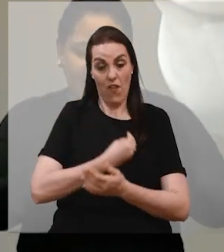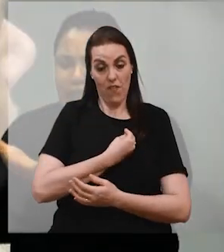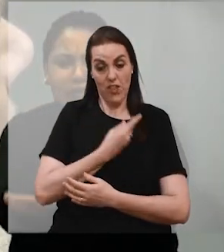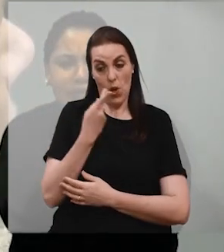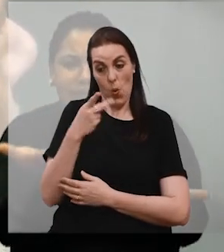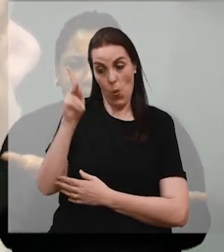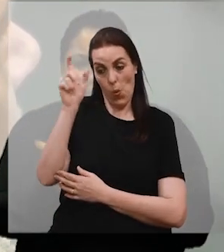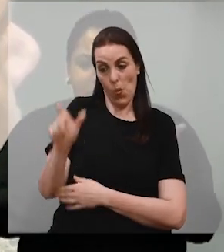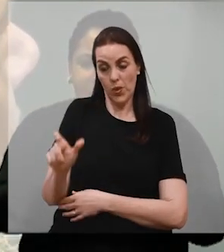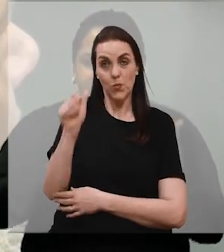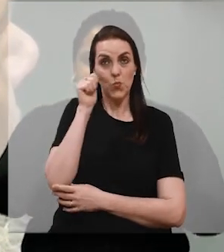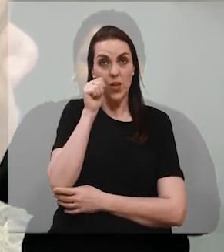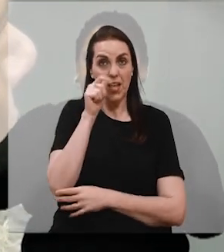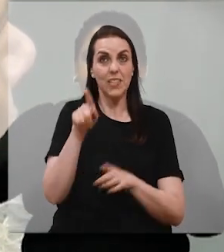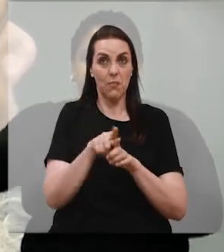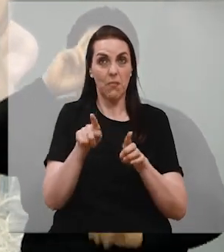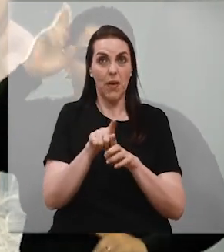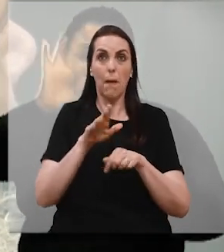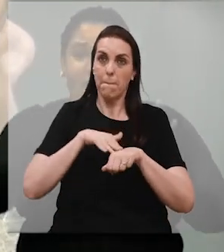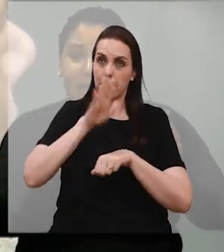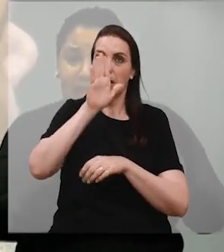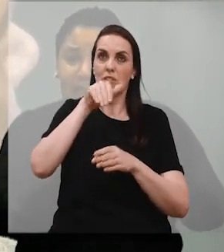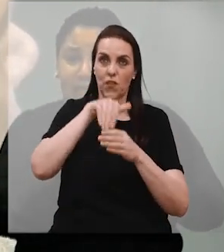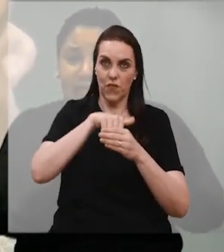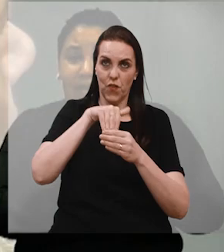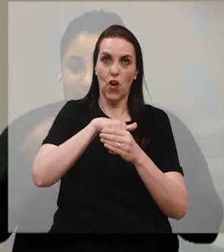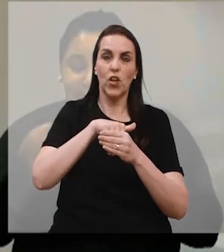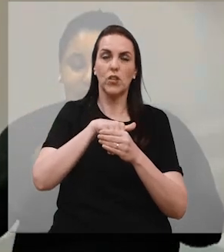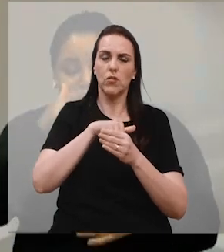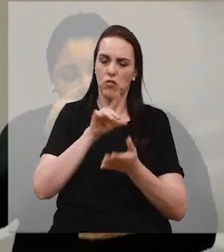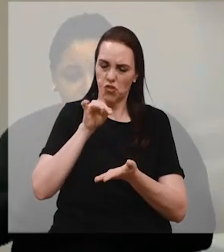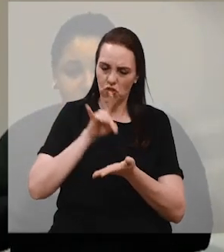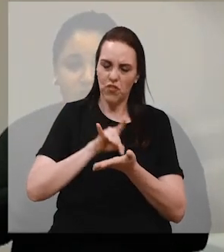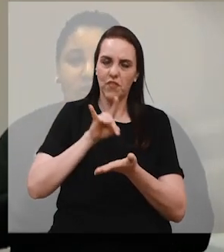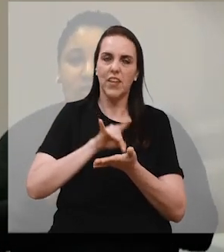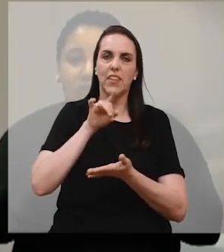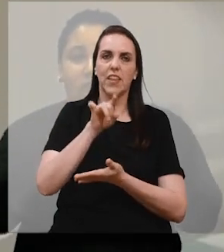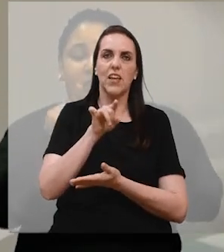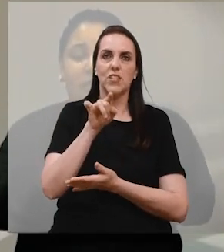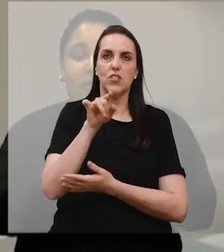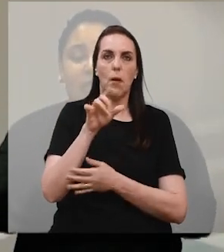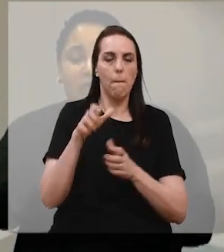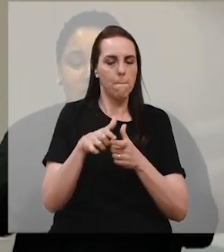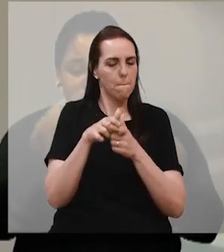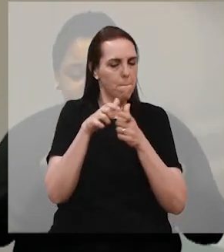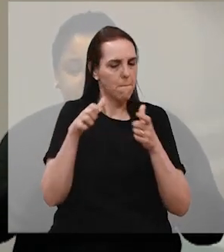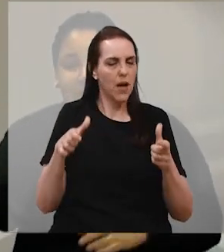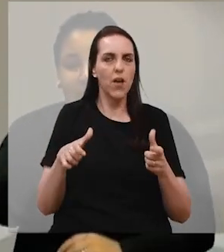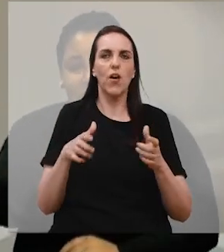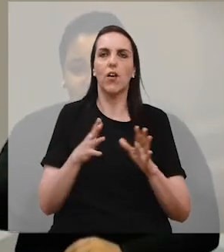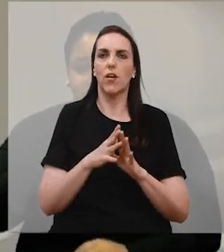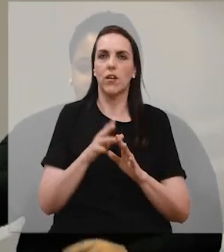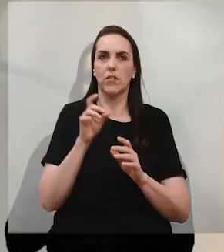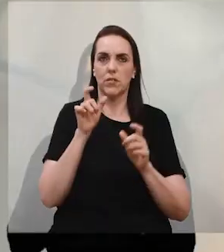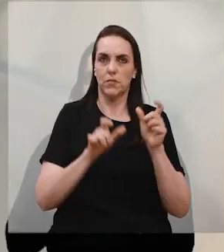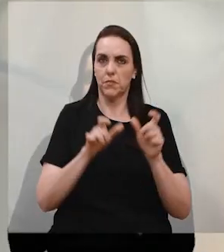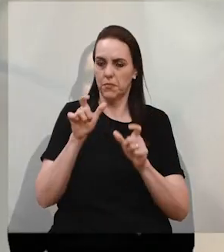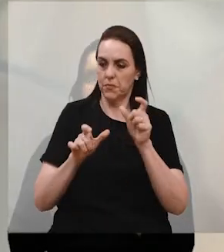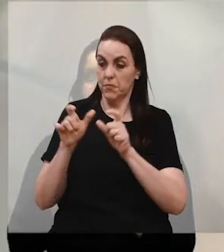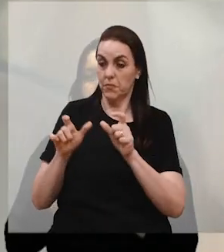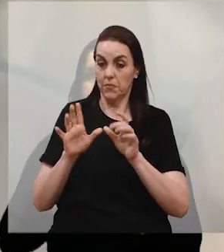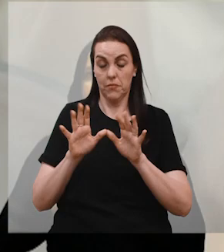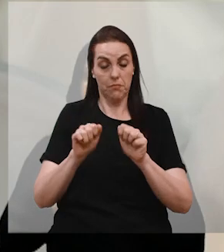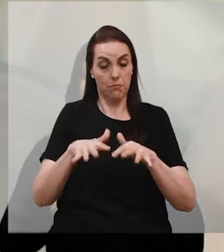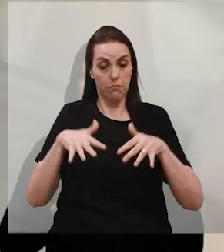necessário que elas estejam de fato aqui, são as que mais votam e de fato as mulheres é o maior público, né?